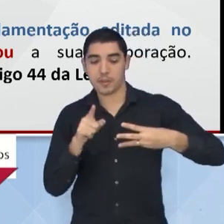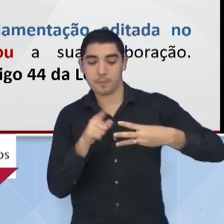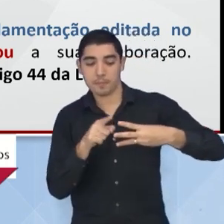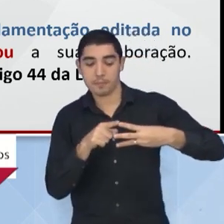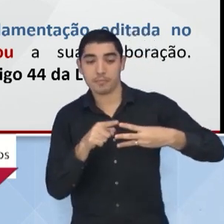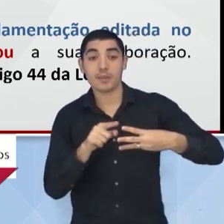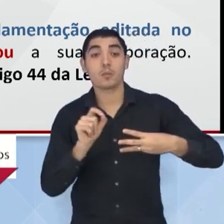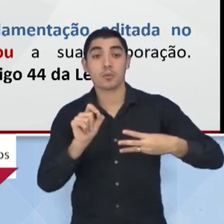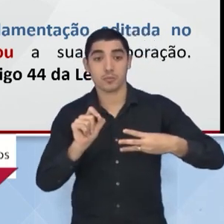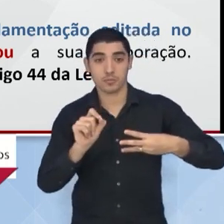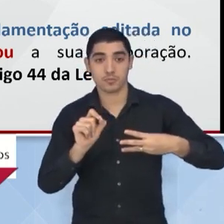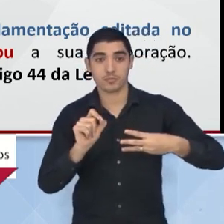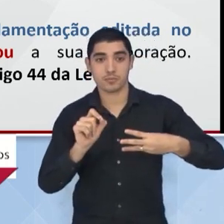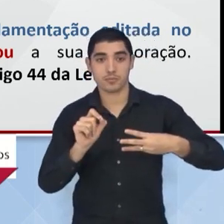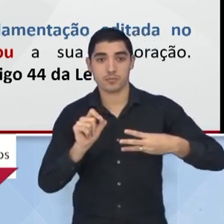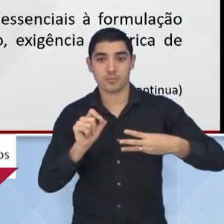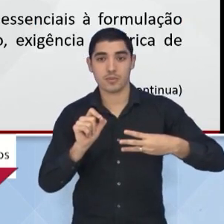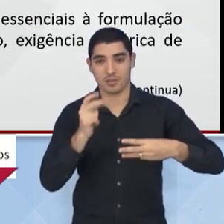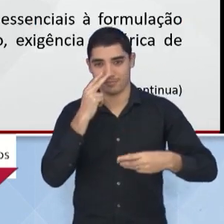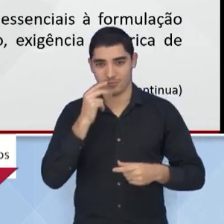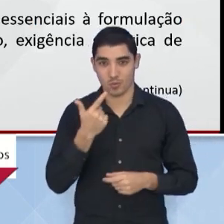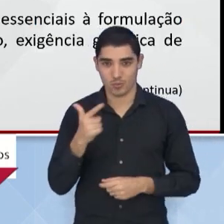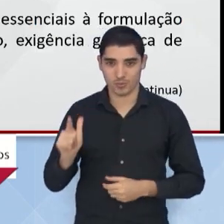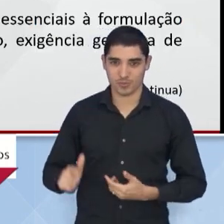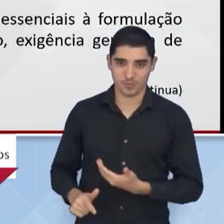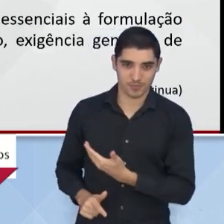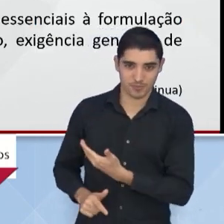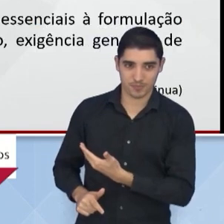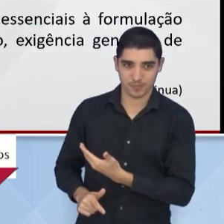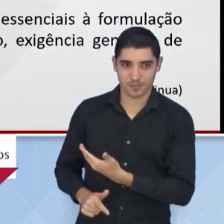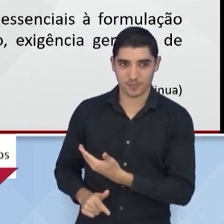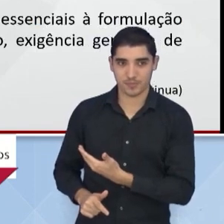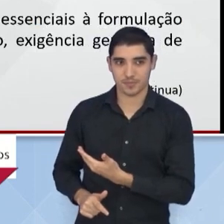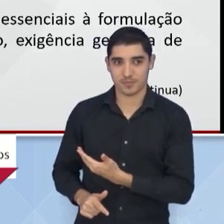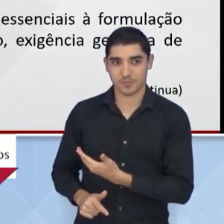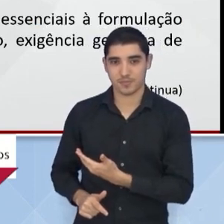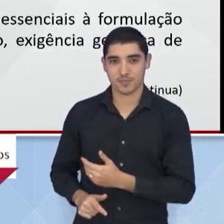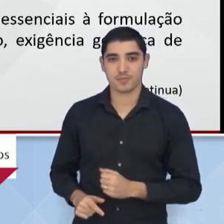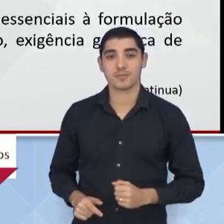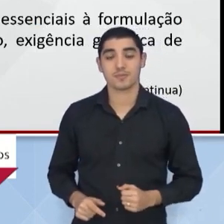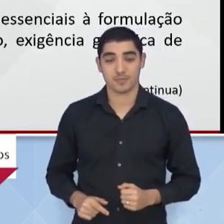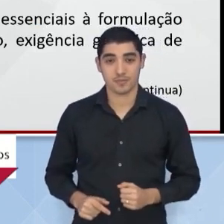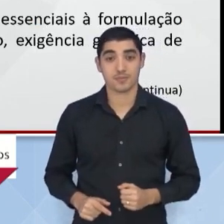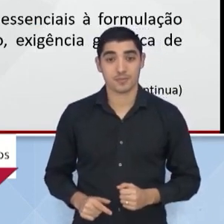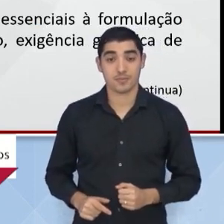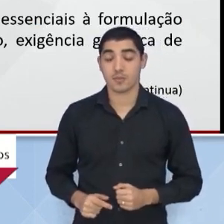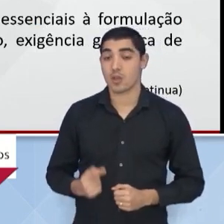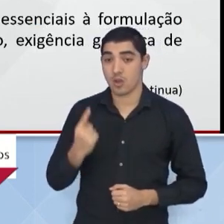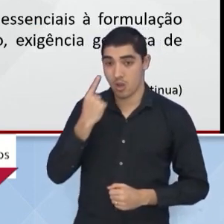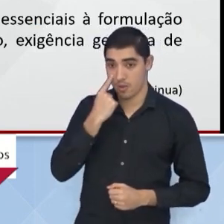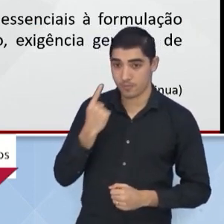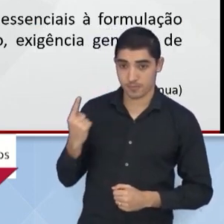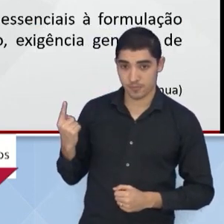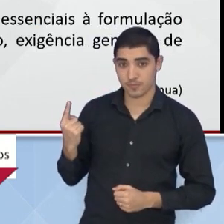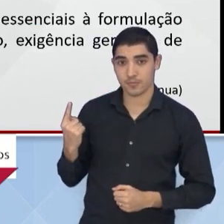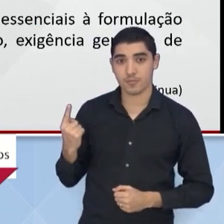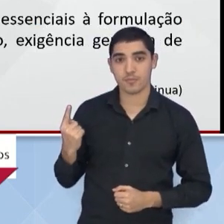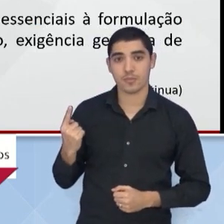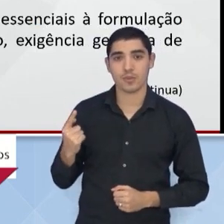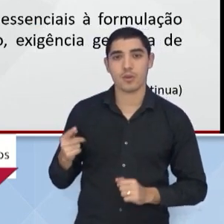deles acho que eu preciso passar o slide né nesse caso aqui ó objeto é